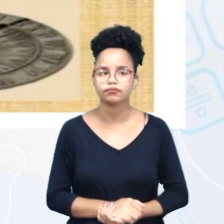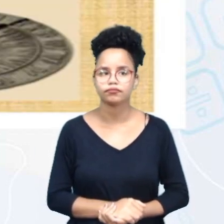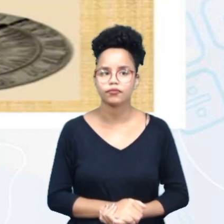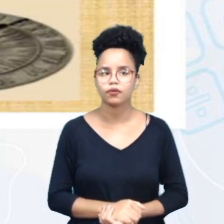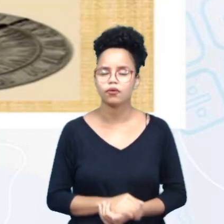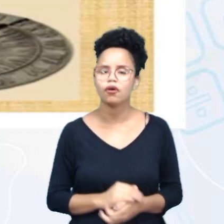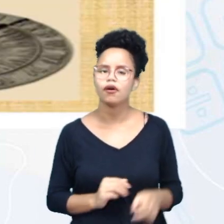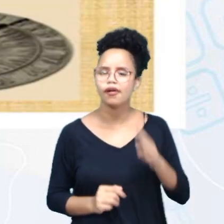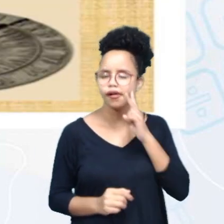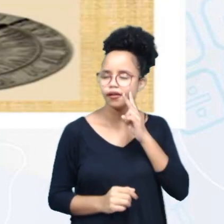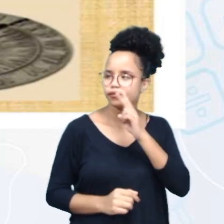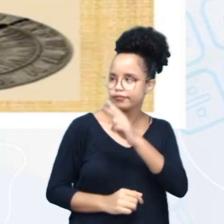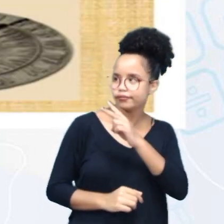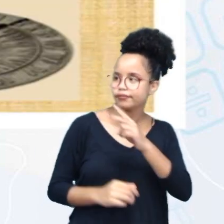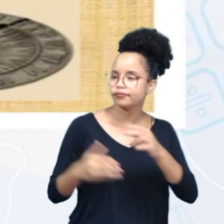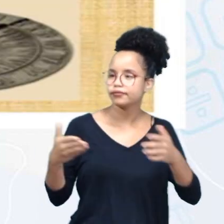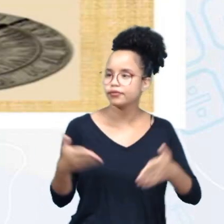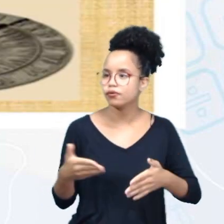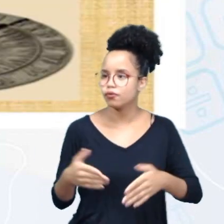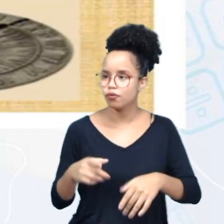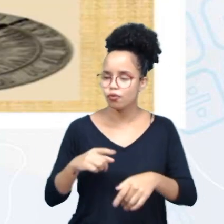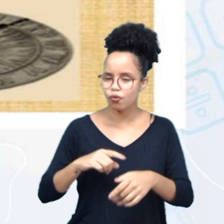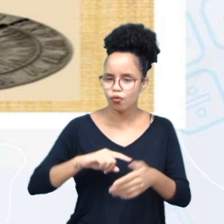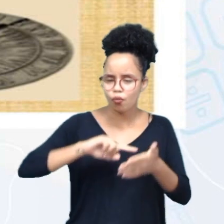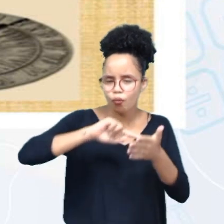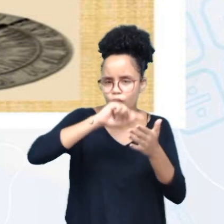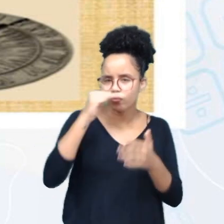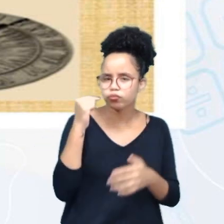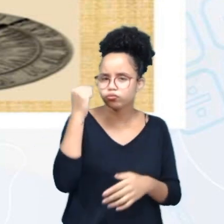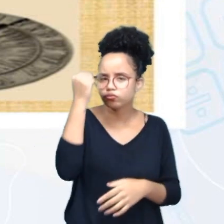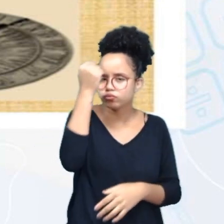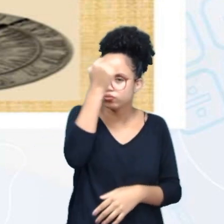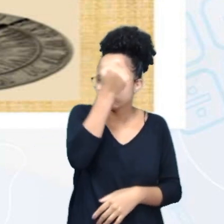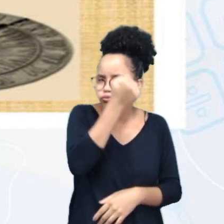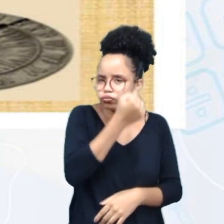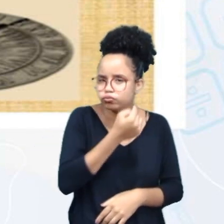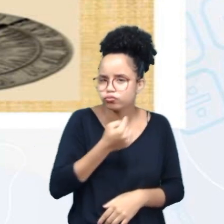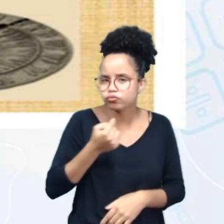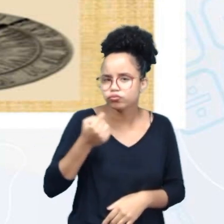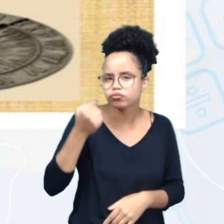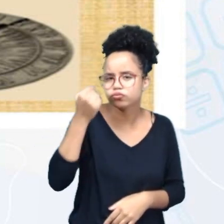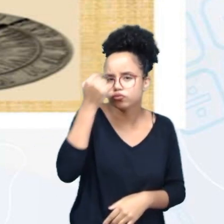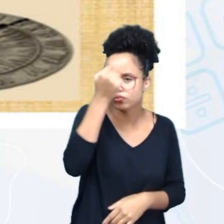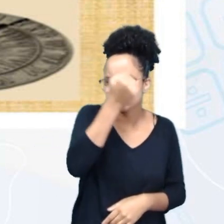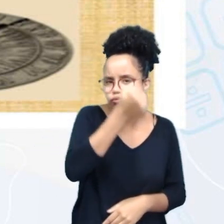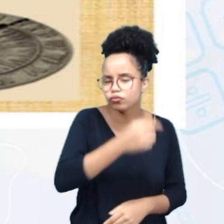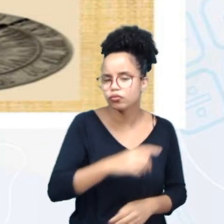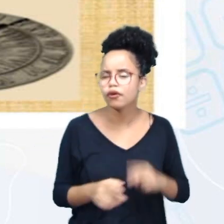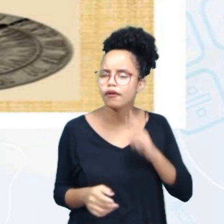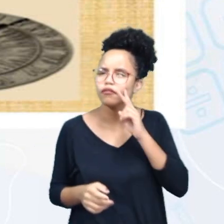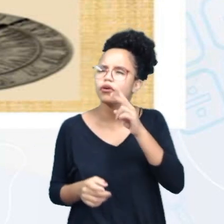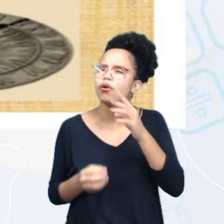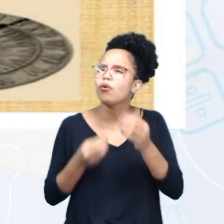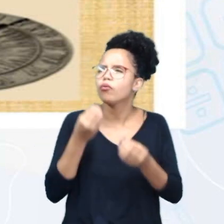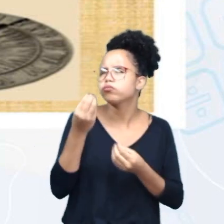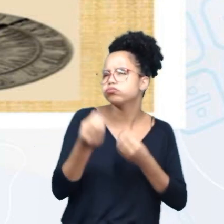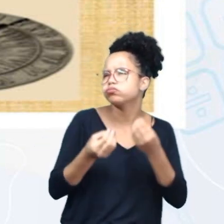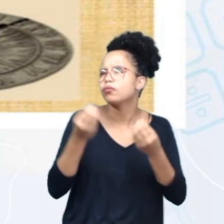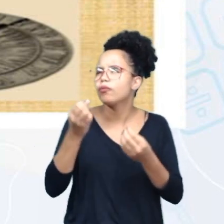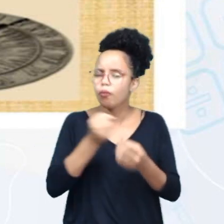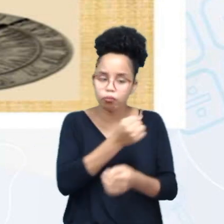Estamos vendo aí a contagem do tempo. Vamos ver como calcular o